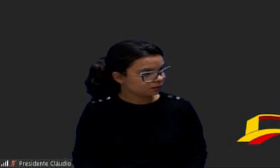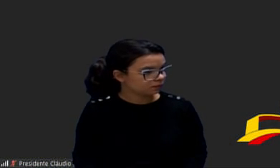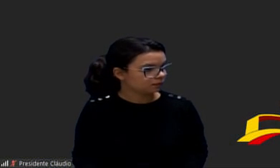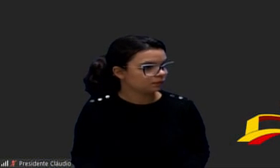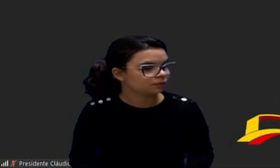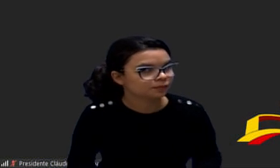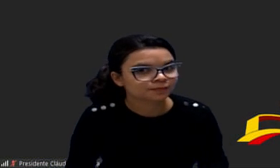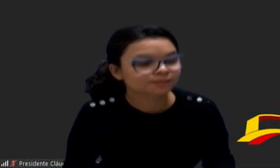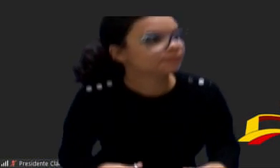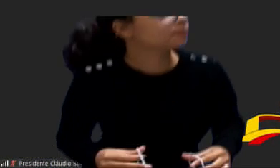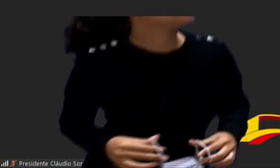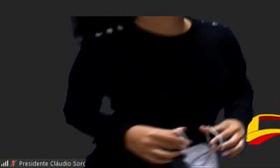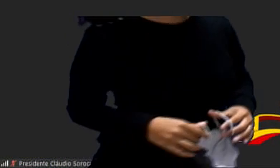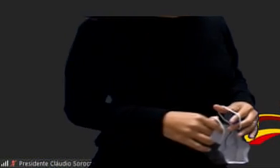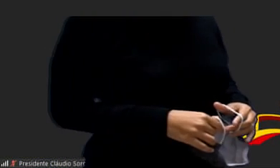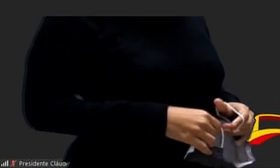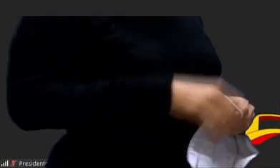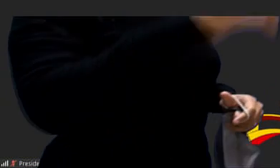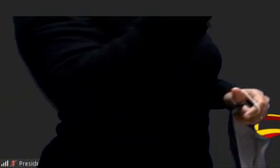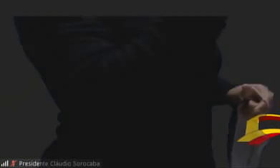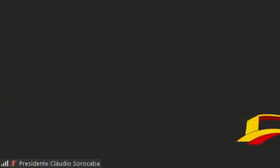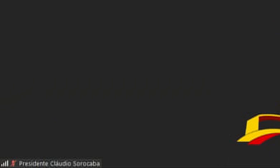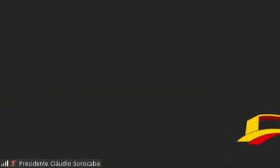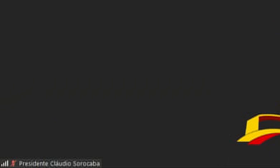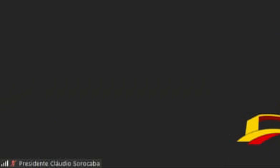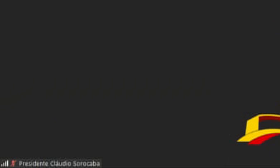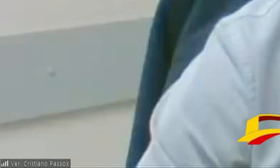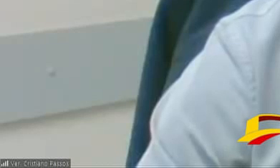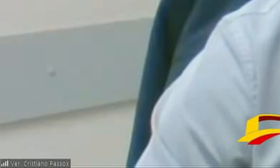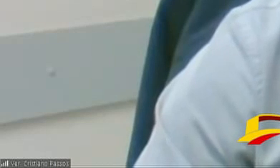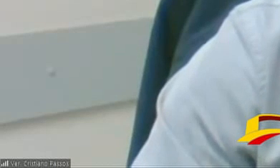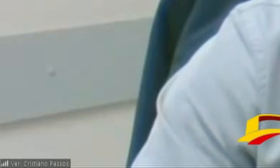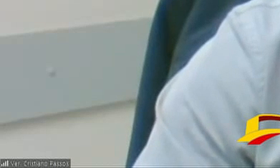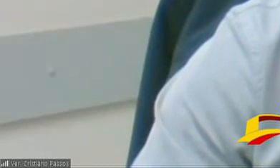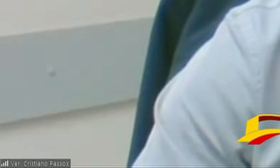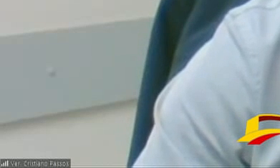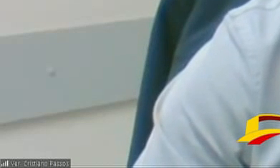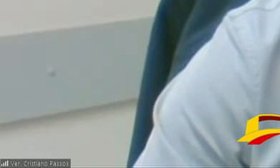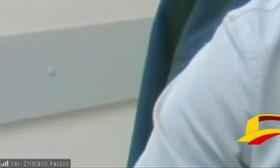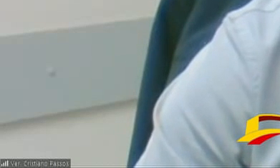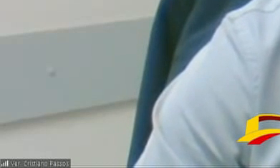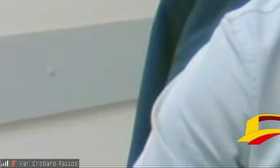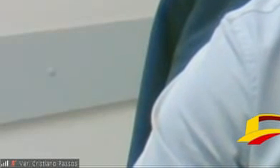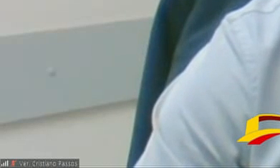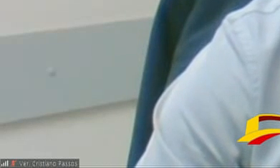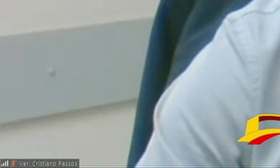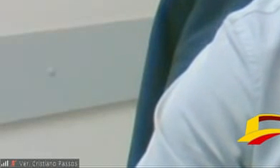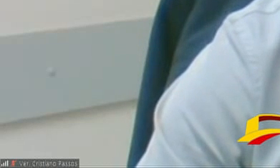É hoje.